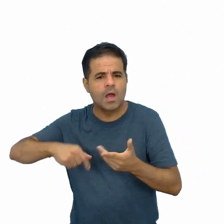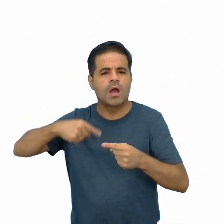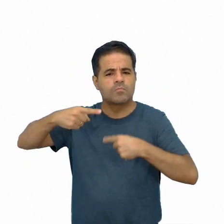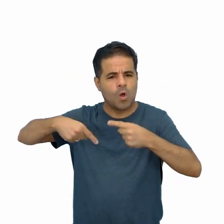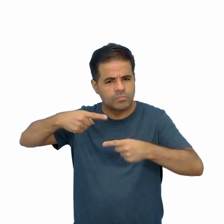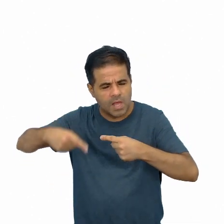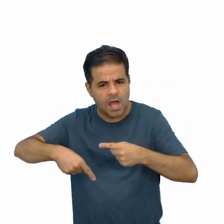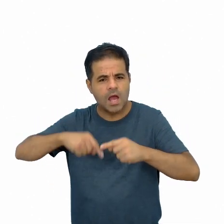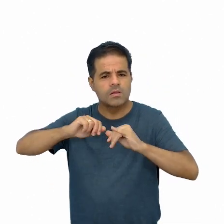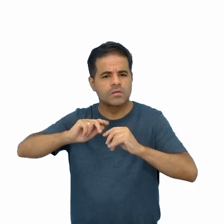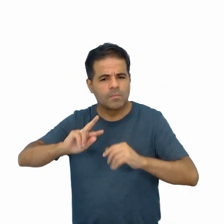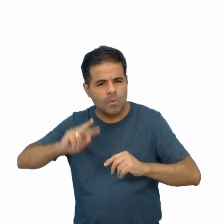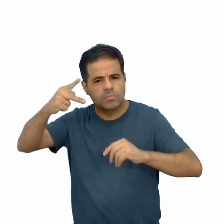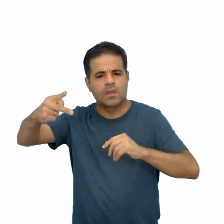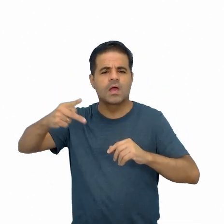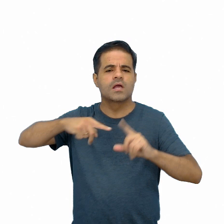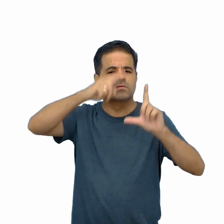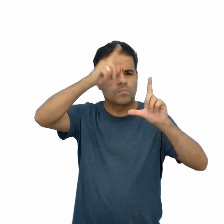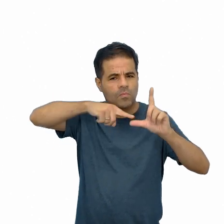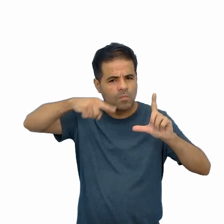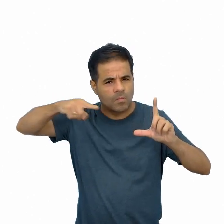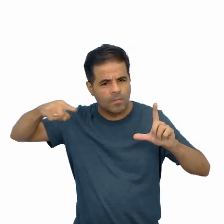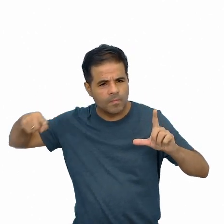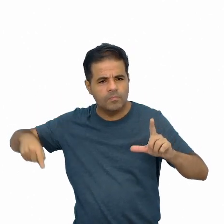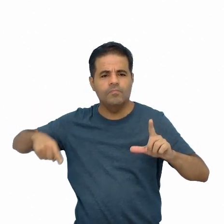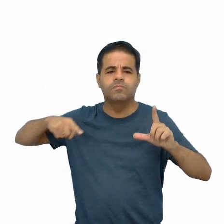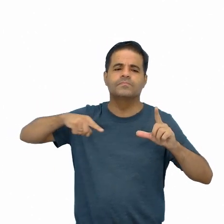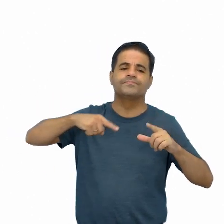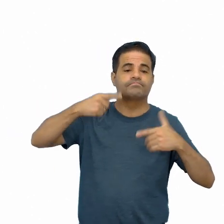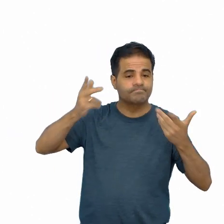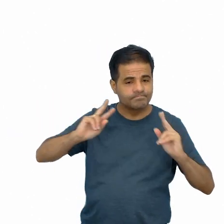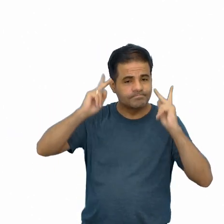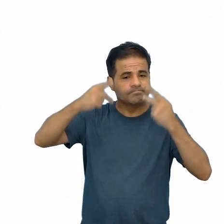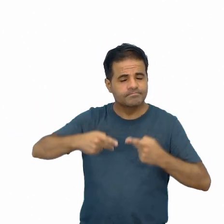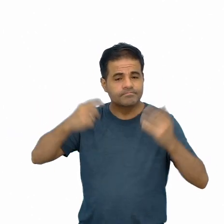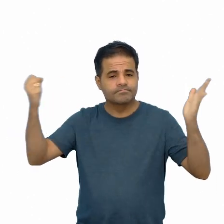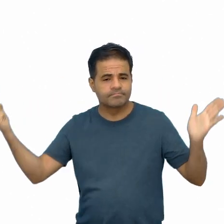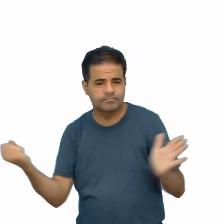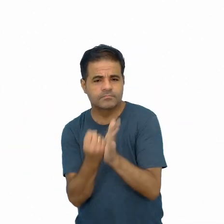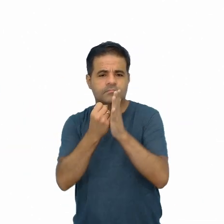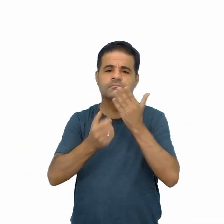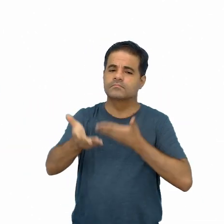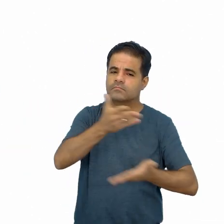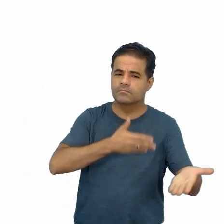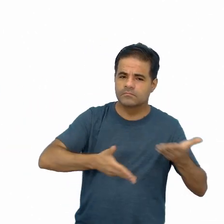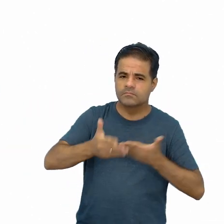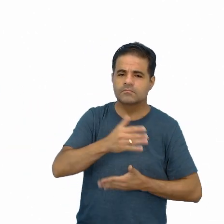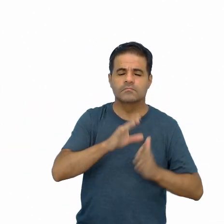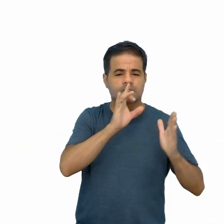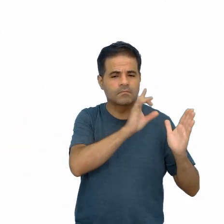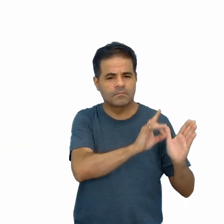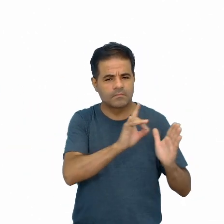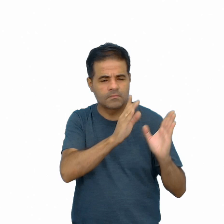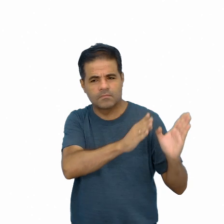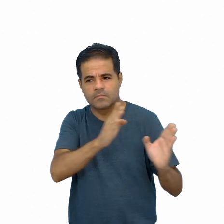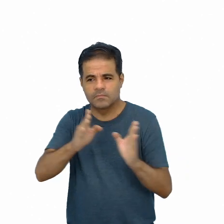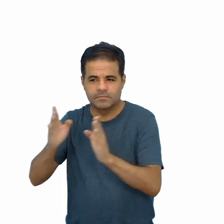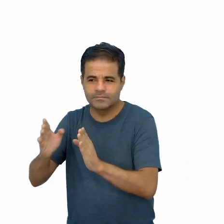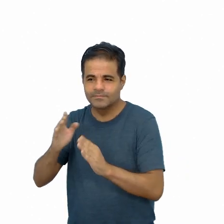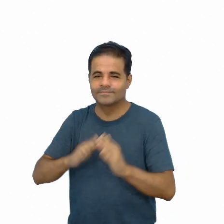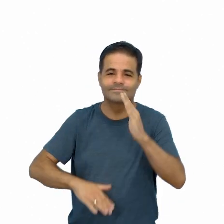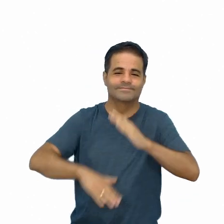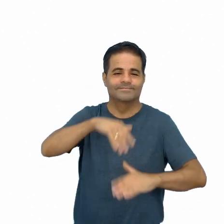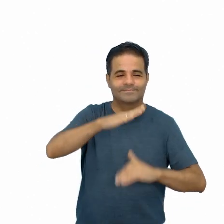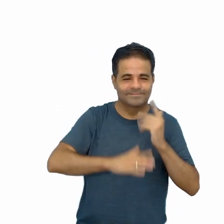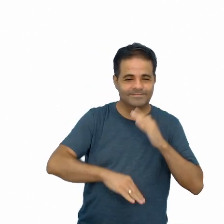voltagem, potência, frequência, etc., reconhecendo símbolos relacionados a cada grandeza. E